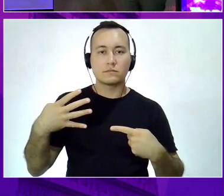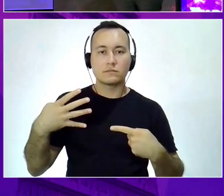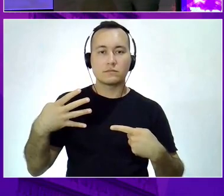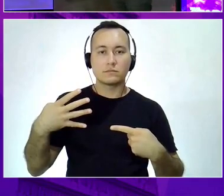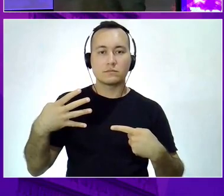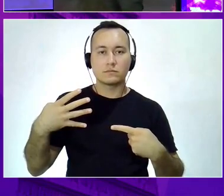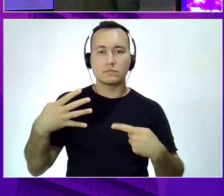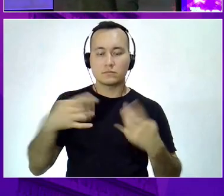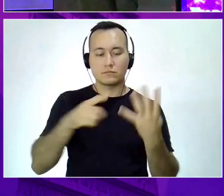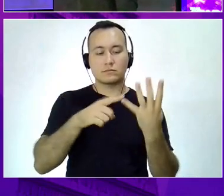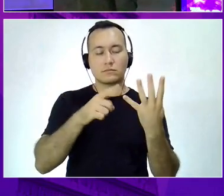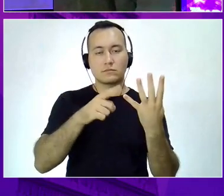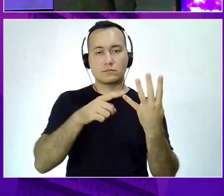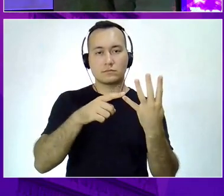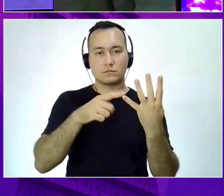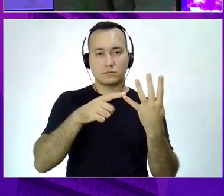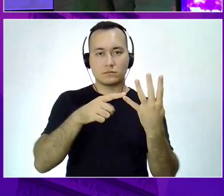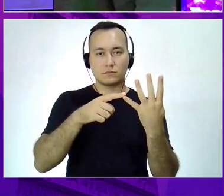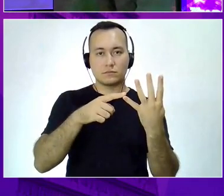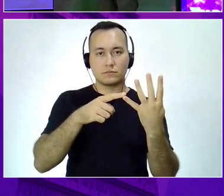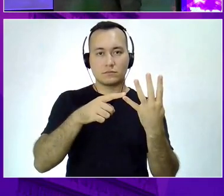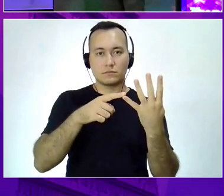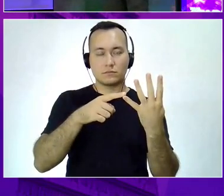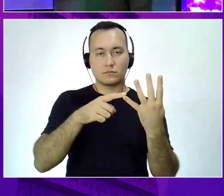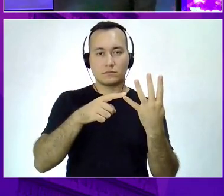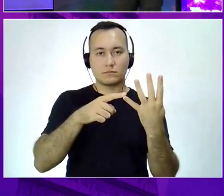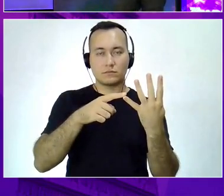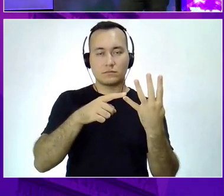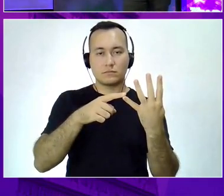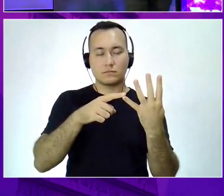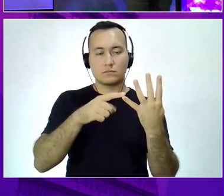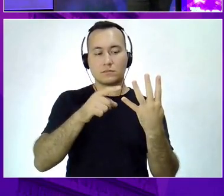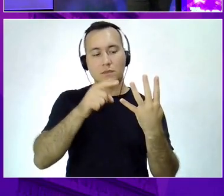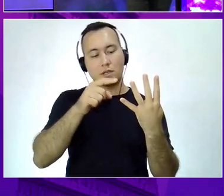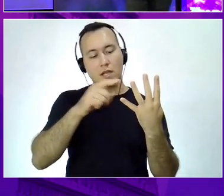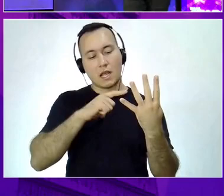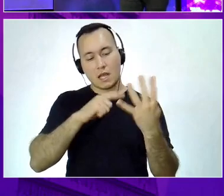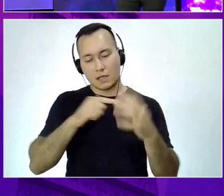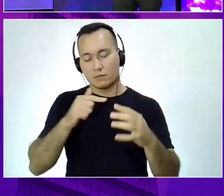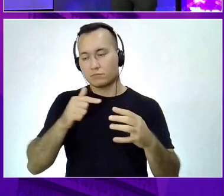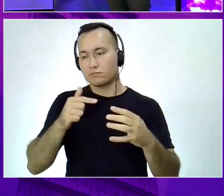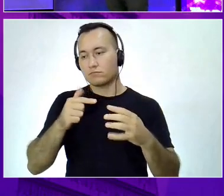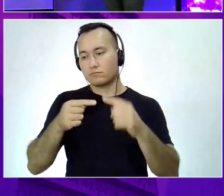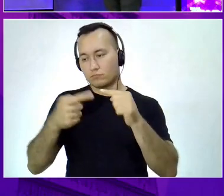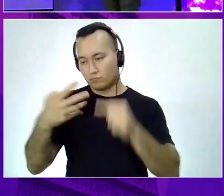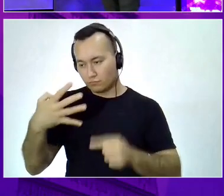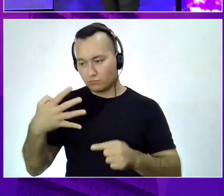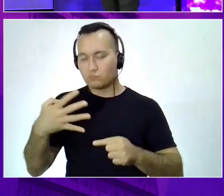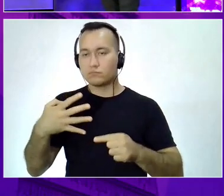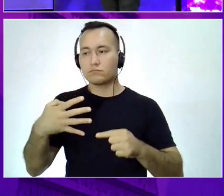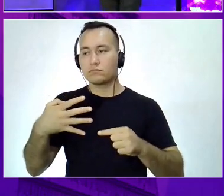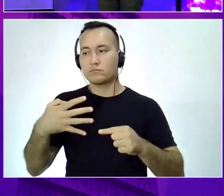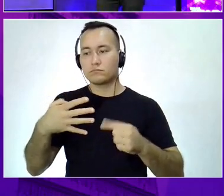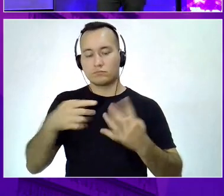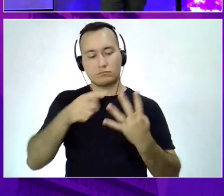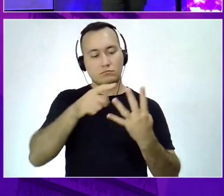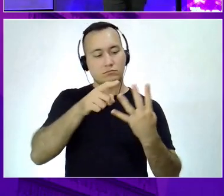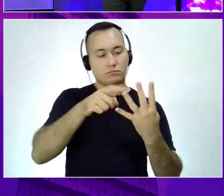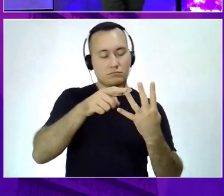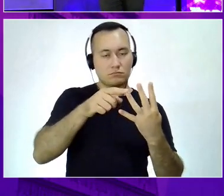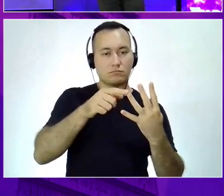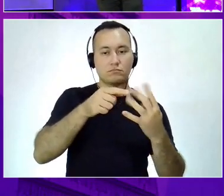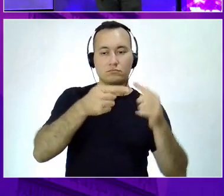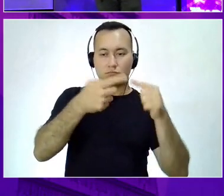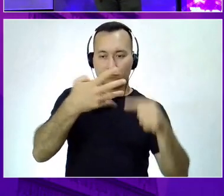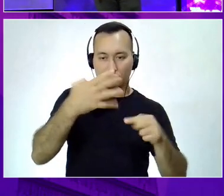É, existem pessoas com espectros diferentes que usam a internet. Você gostaria de chegar hoje para o seu gestor